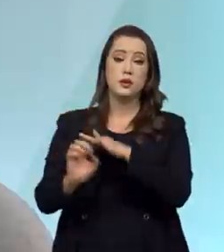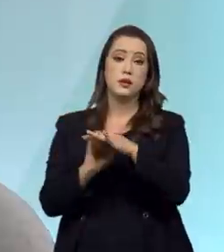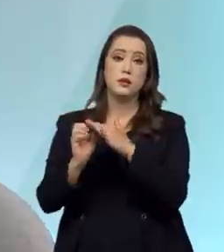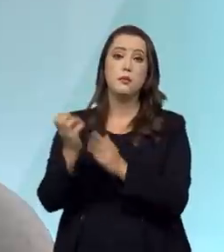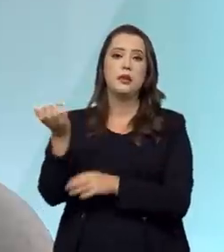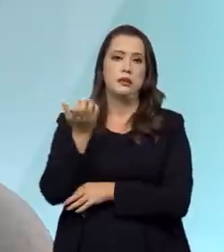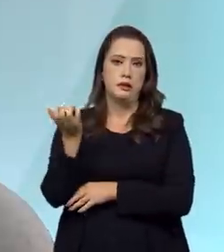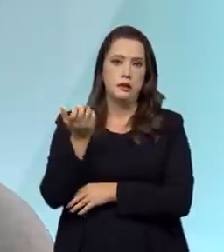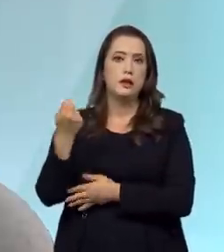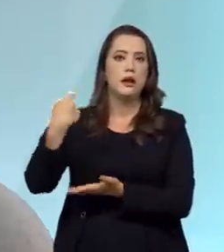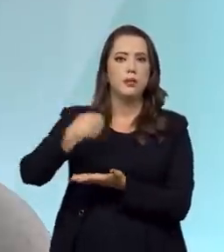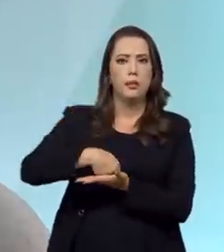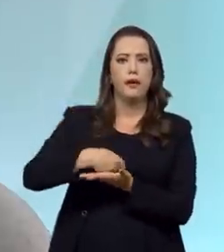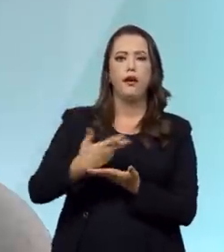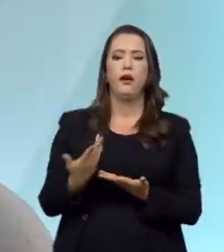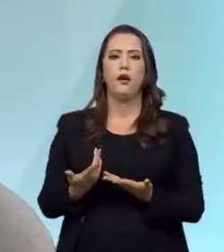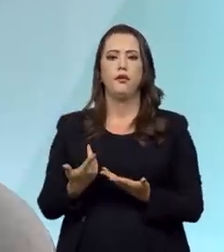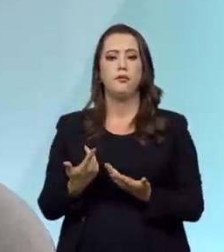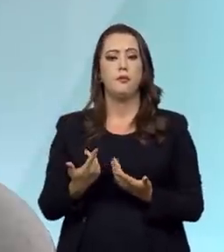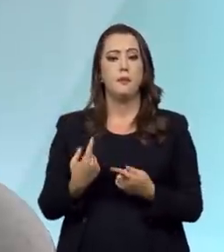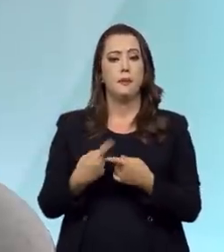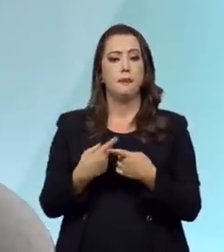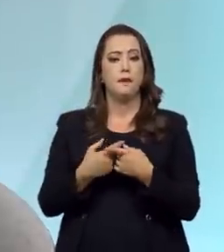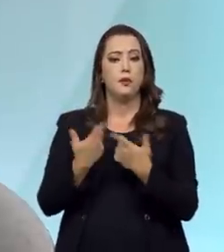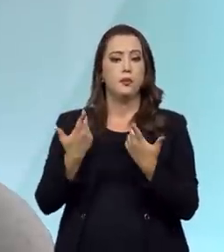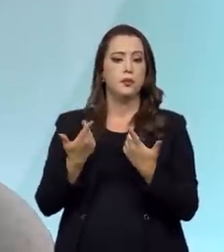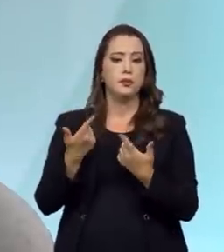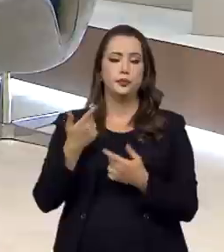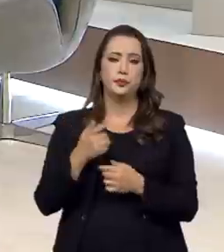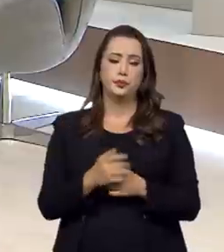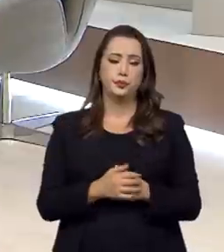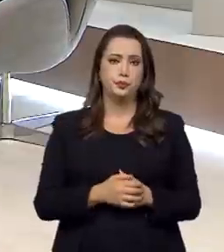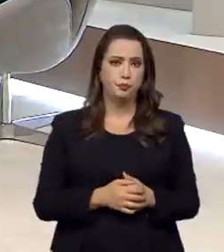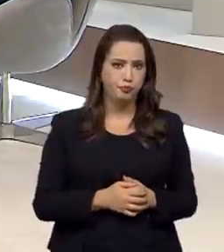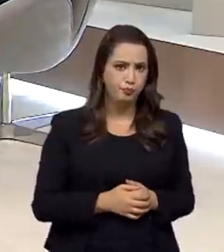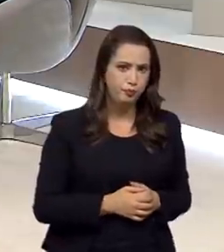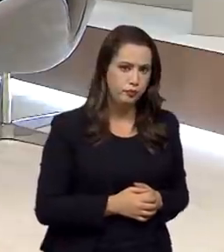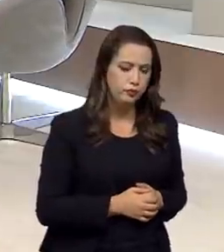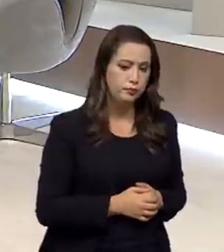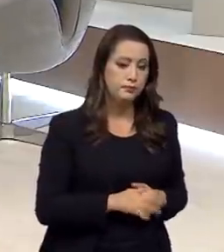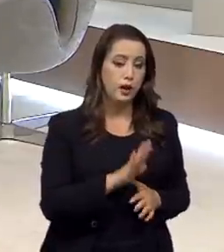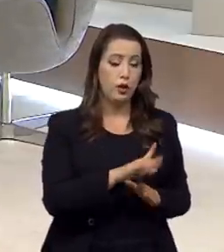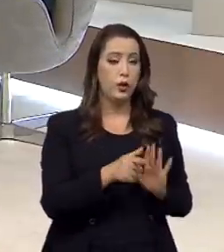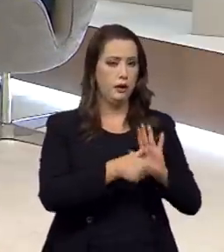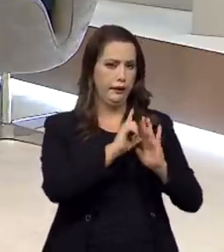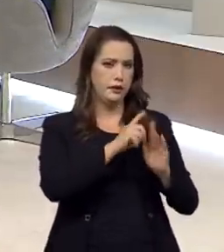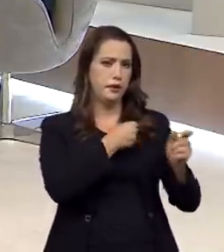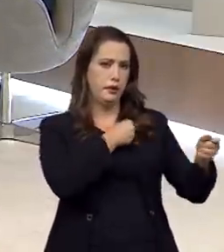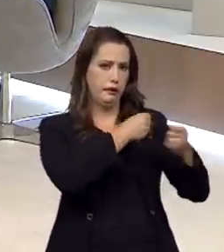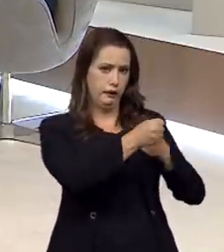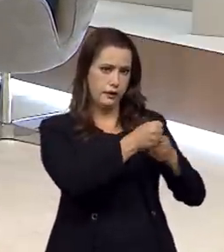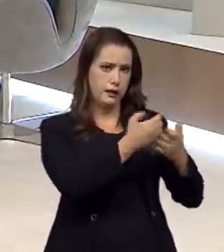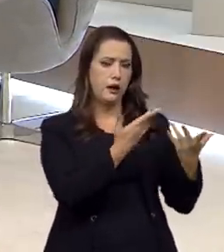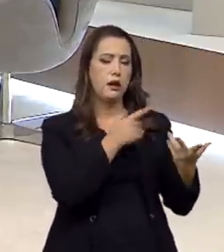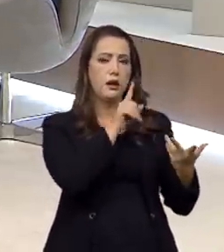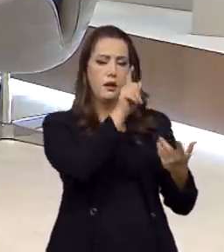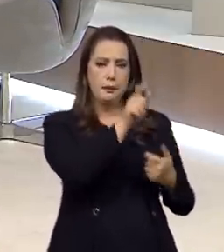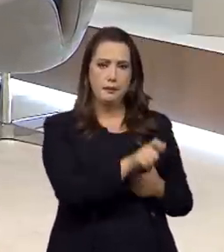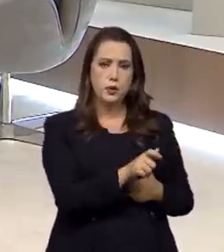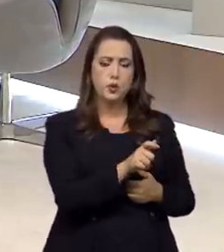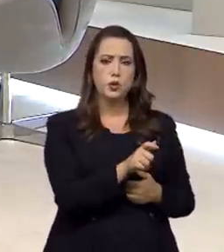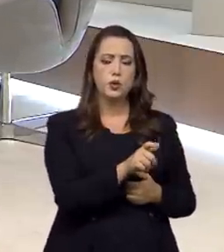compensar suas emissões que não conseguem ser reduzidas na velocidade que todos queremos agora eu entrevistei aqui no ano passado